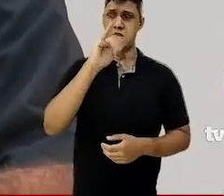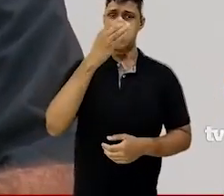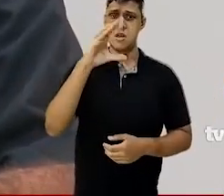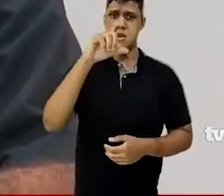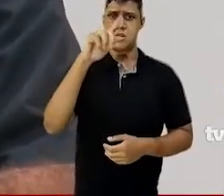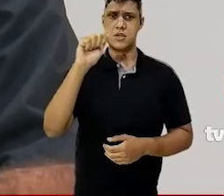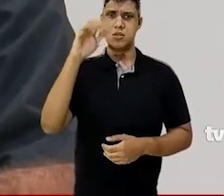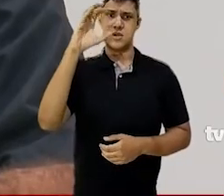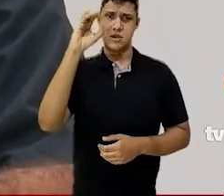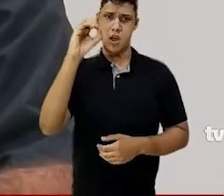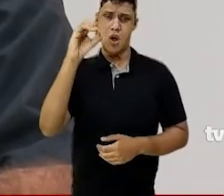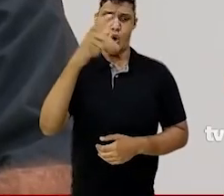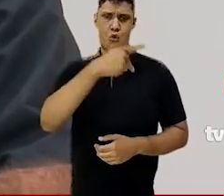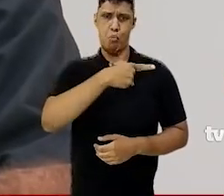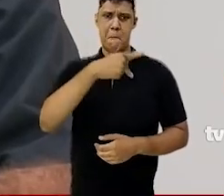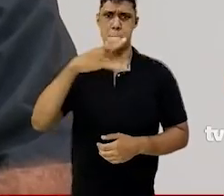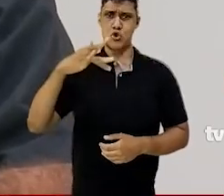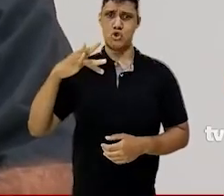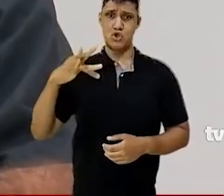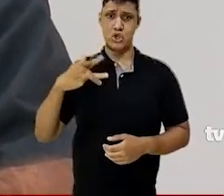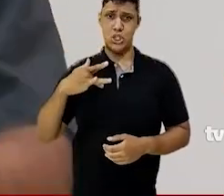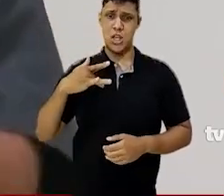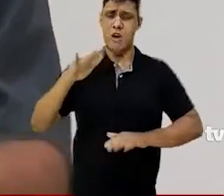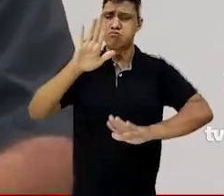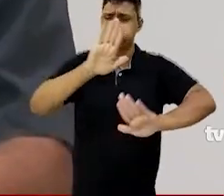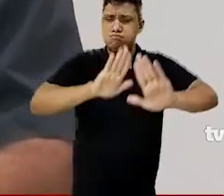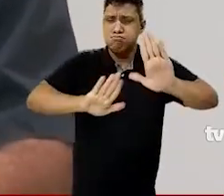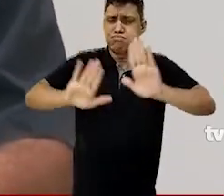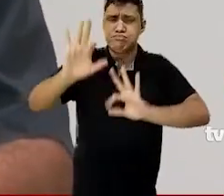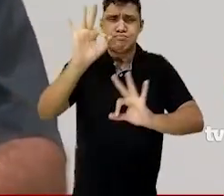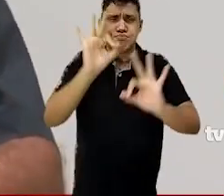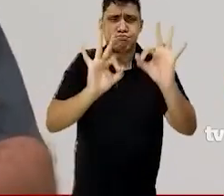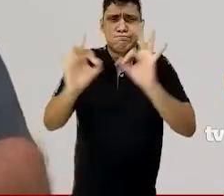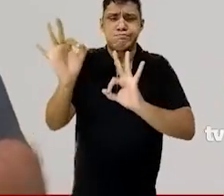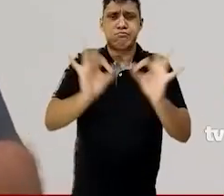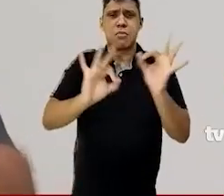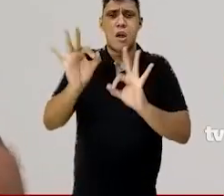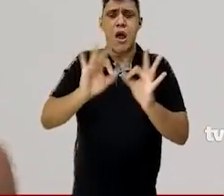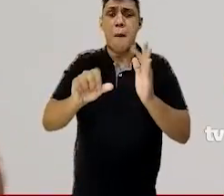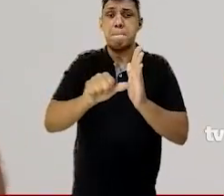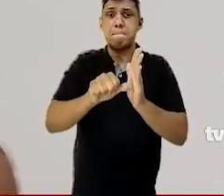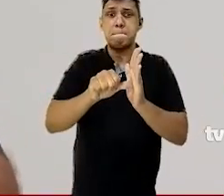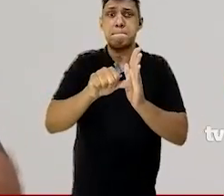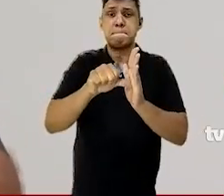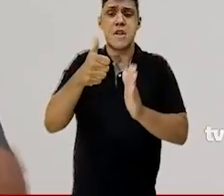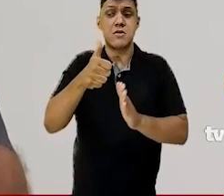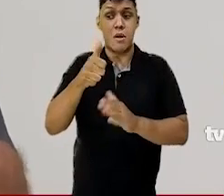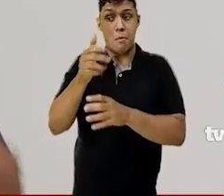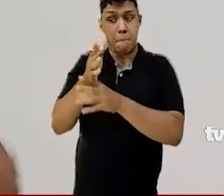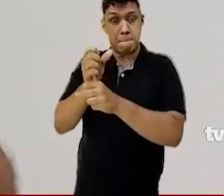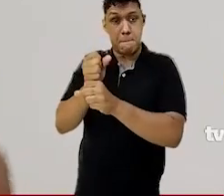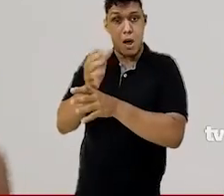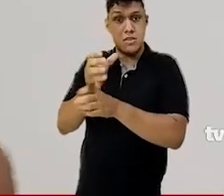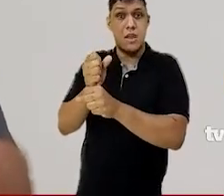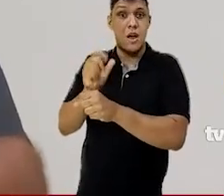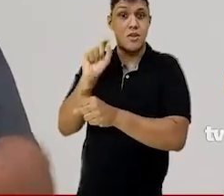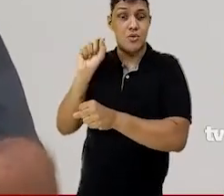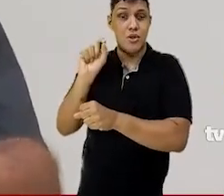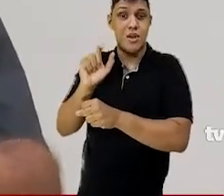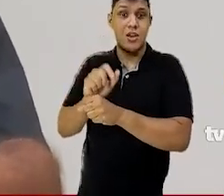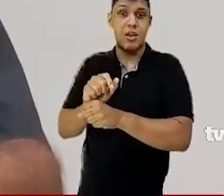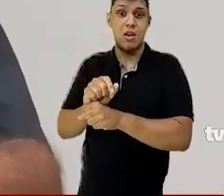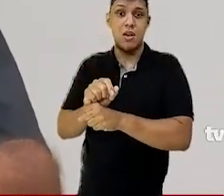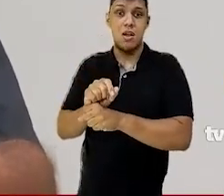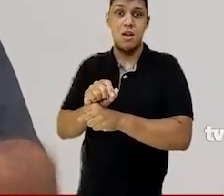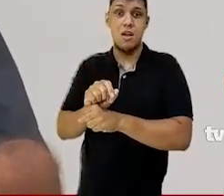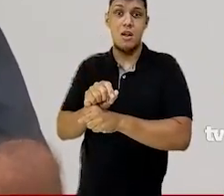equipar todos os postos de saúde, principalmente prefeito Batata, é ali onde era